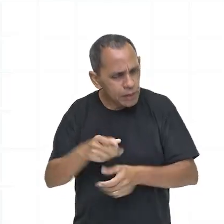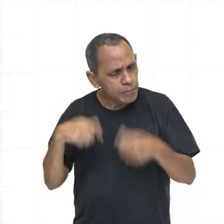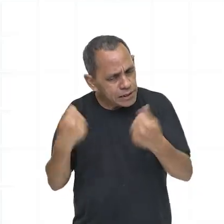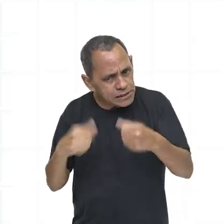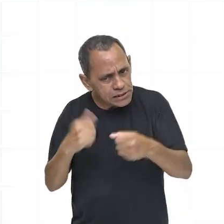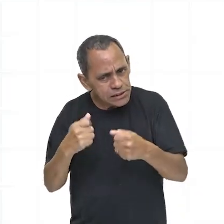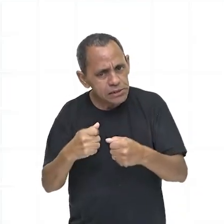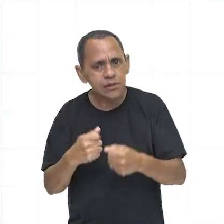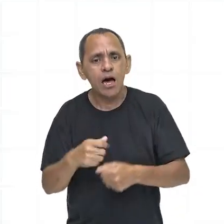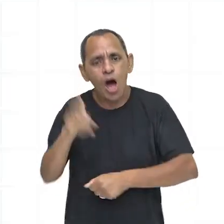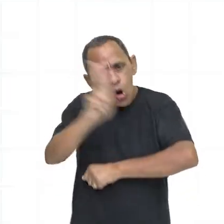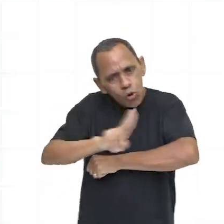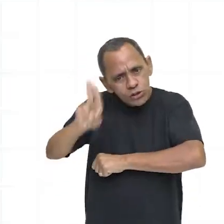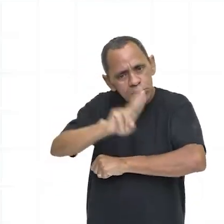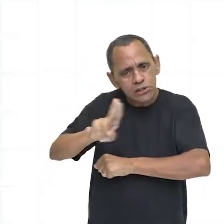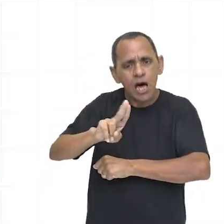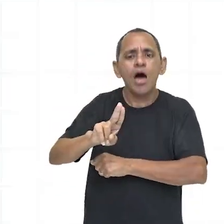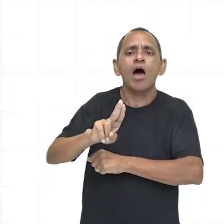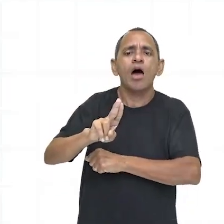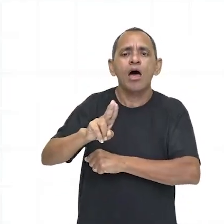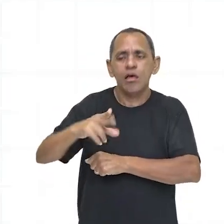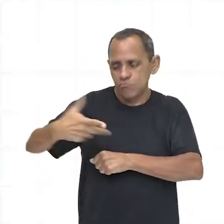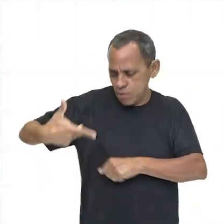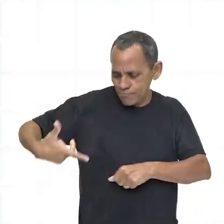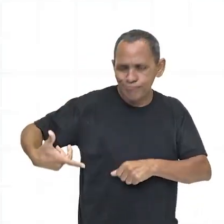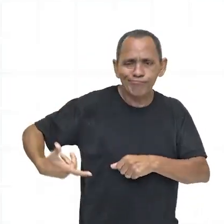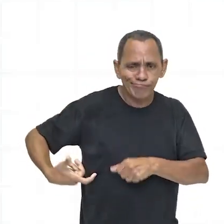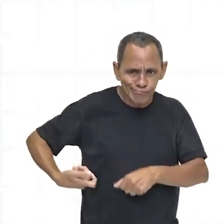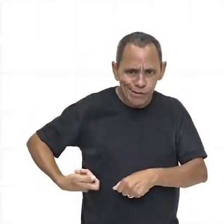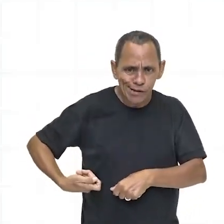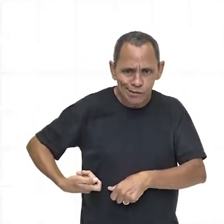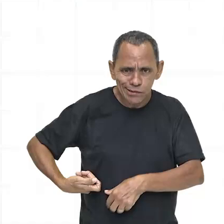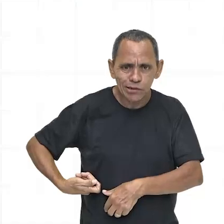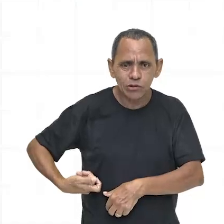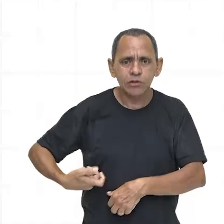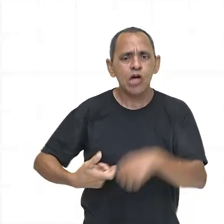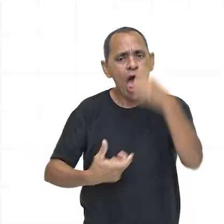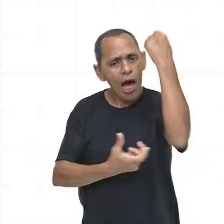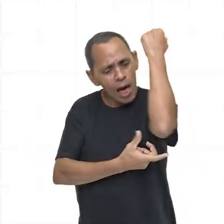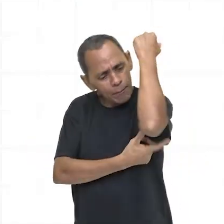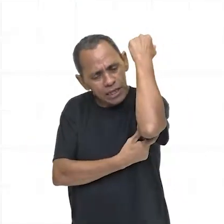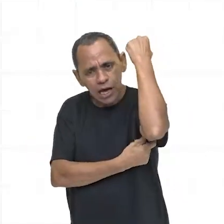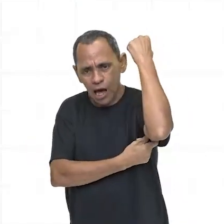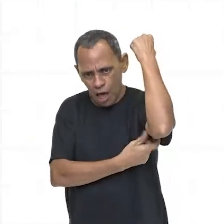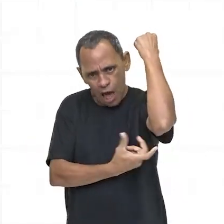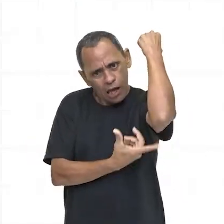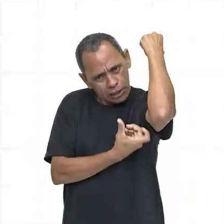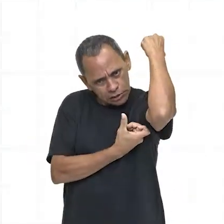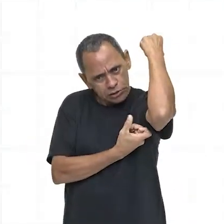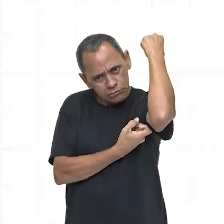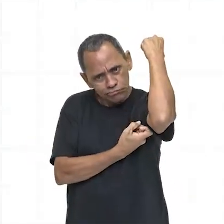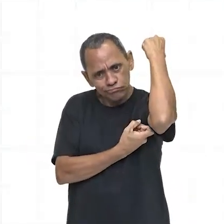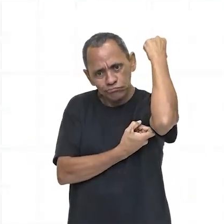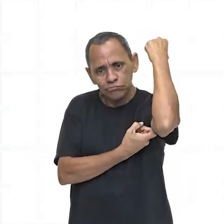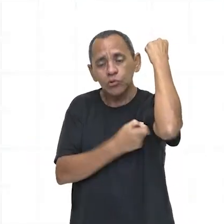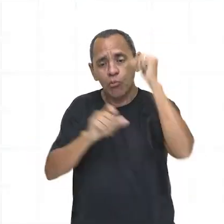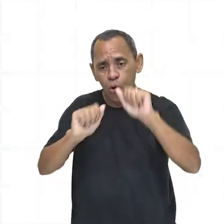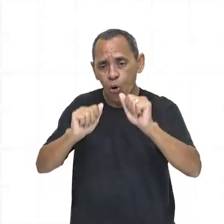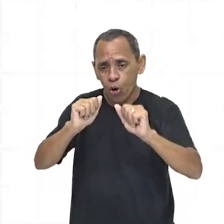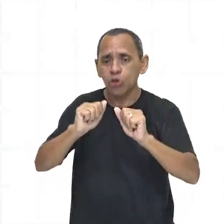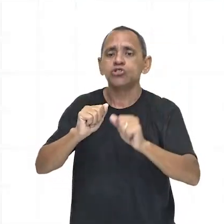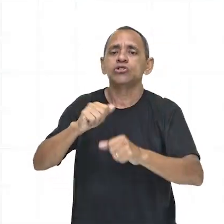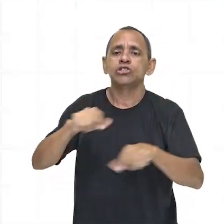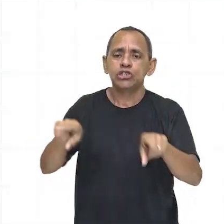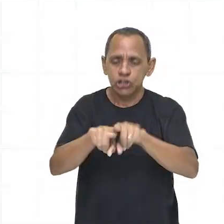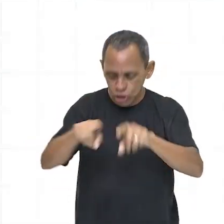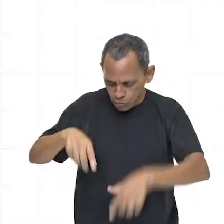aplicação de insulina, uma autoaplicação de insulina para poder dar conta daquela quantidade de glicose que